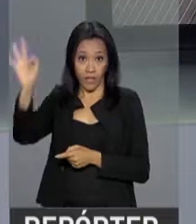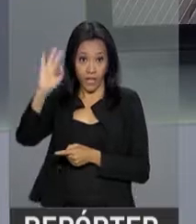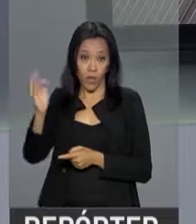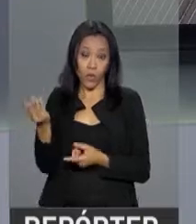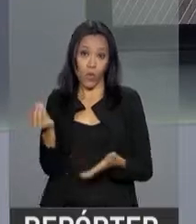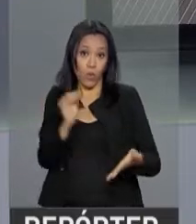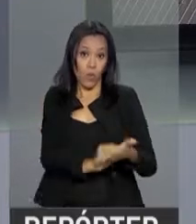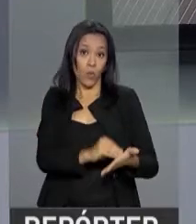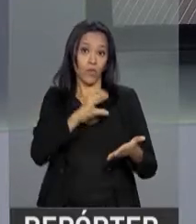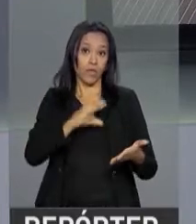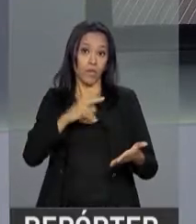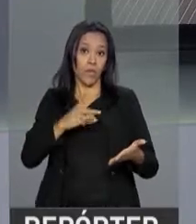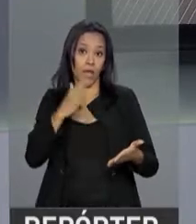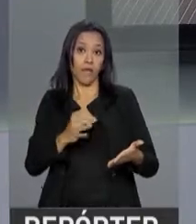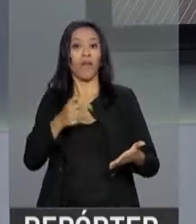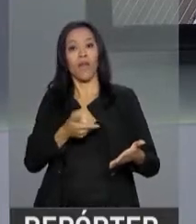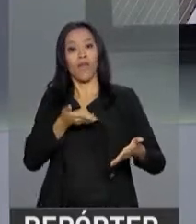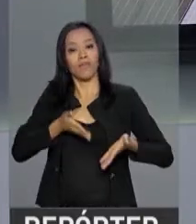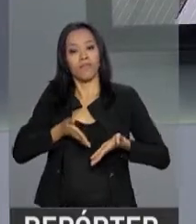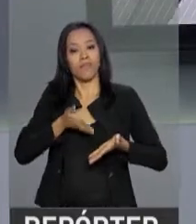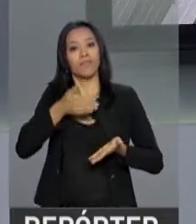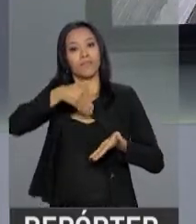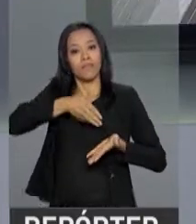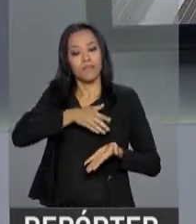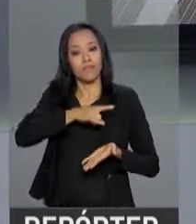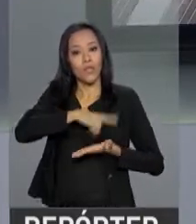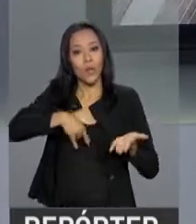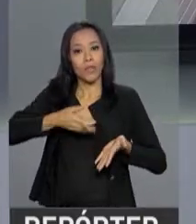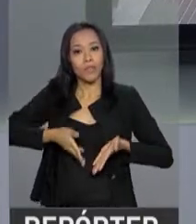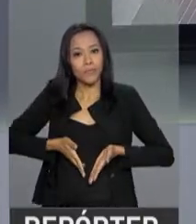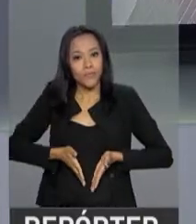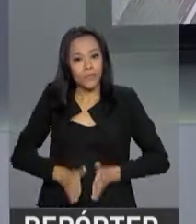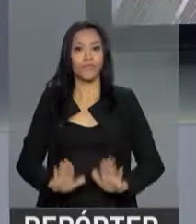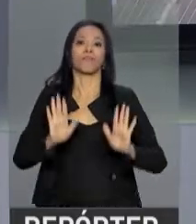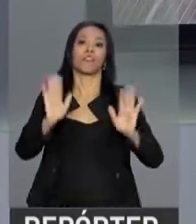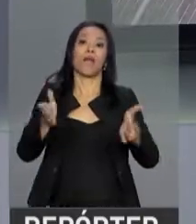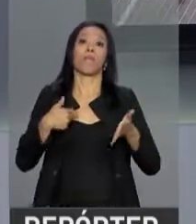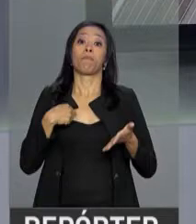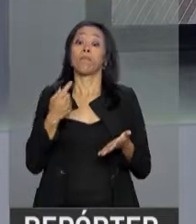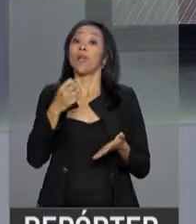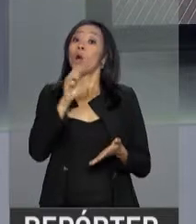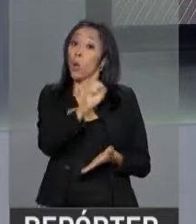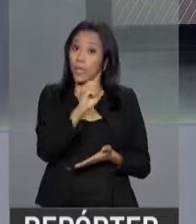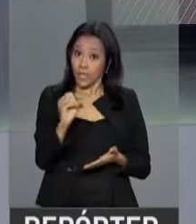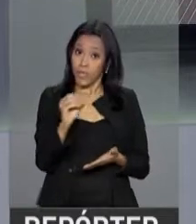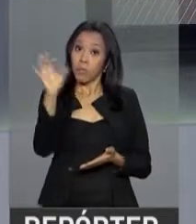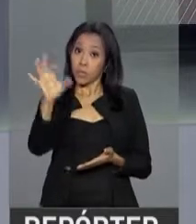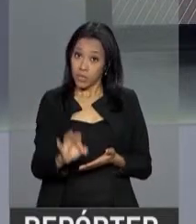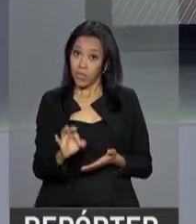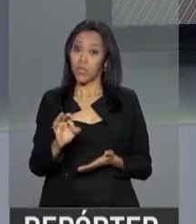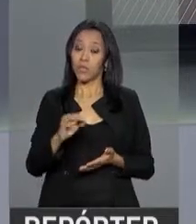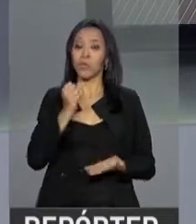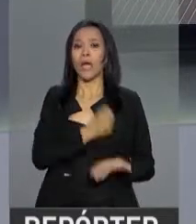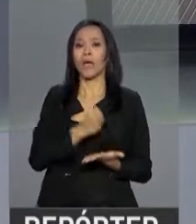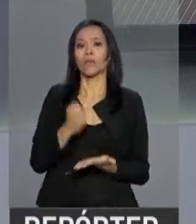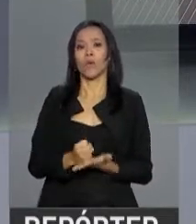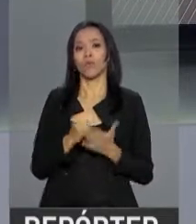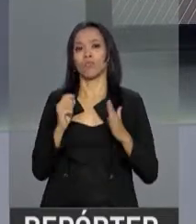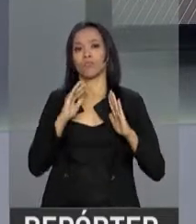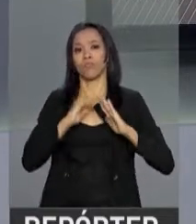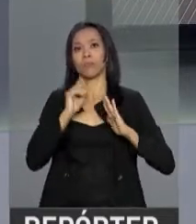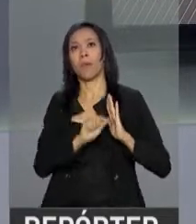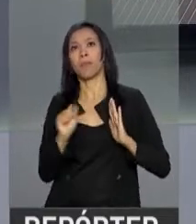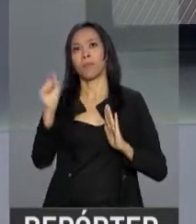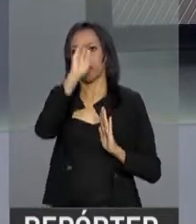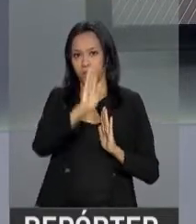do cpf é gerado impresso na certidão de nascimento o serviço já funciona em 80% dos cartórios de todo o país e é um esforço